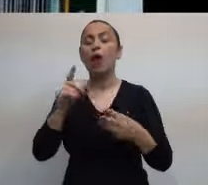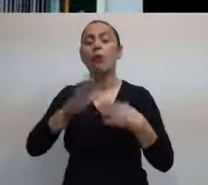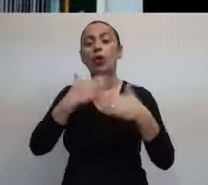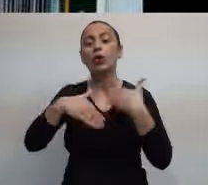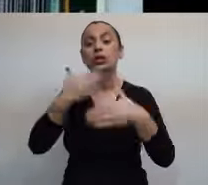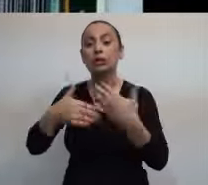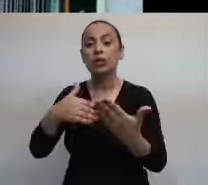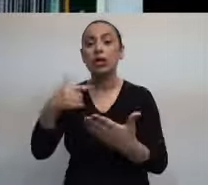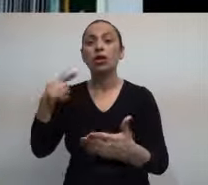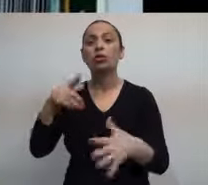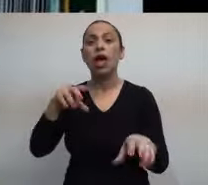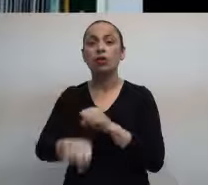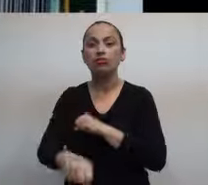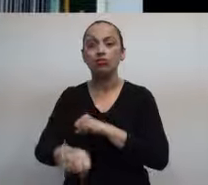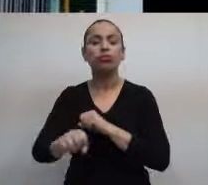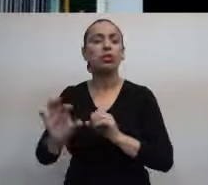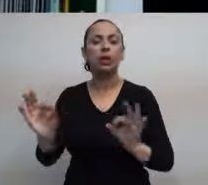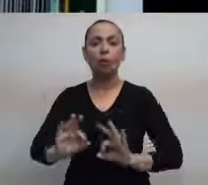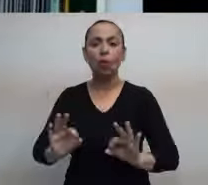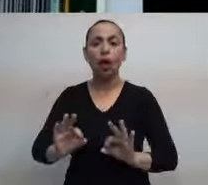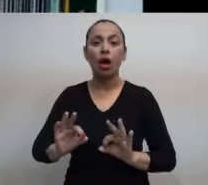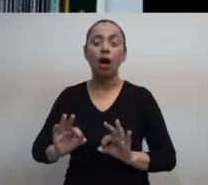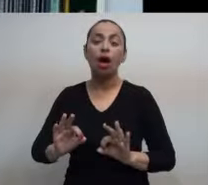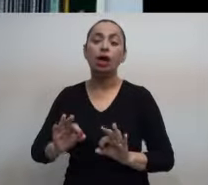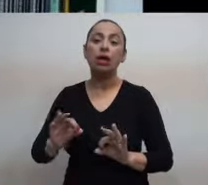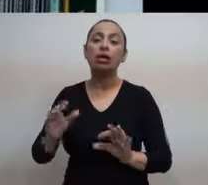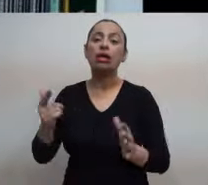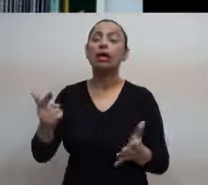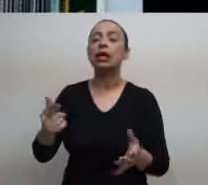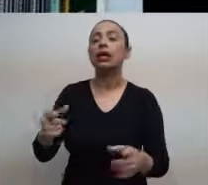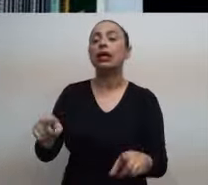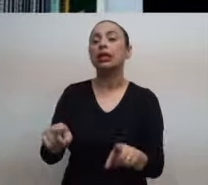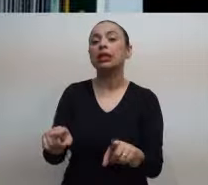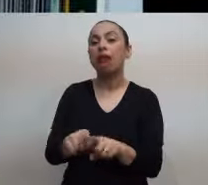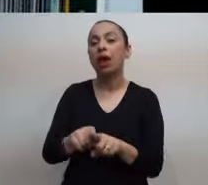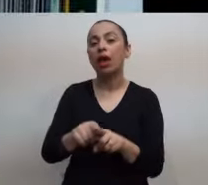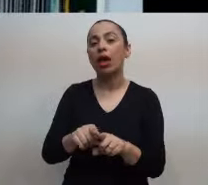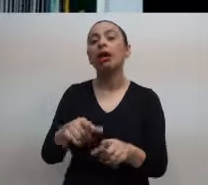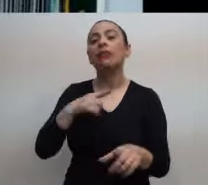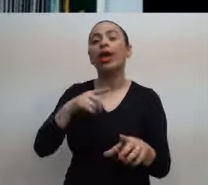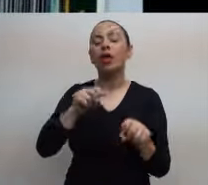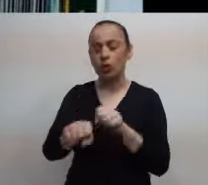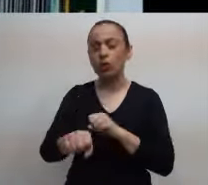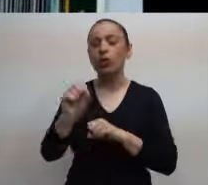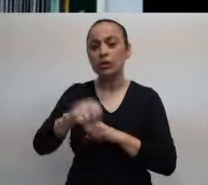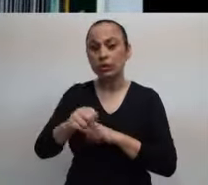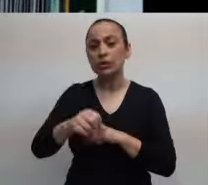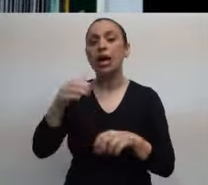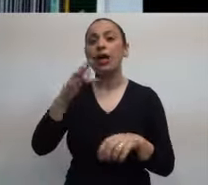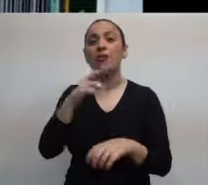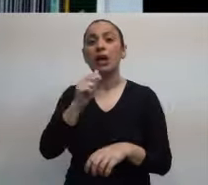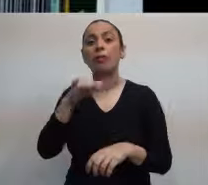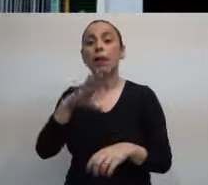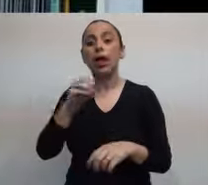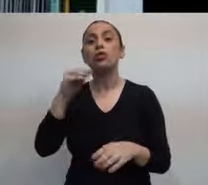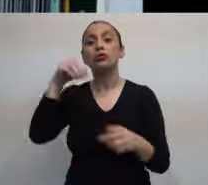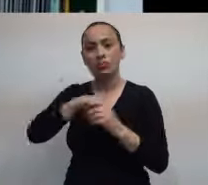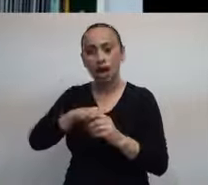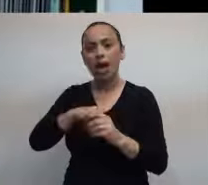um processo sem fim de rupturas e fragmentos internos no seu próprio